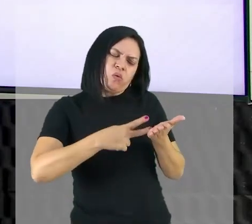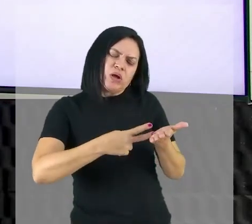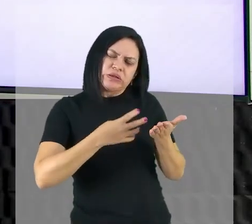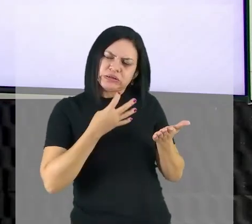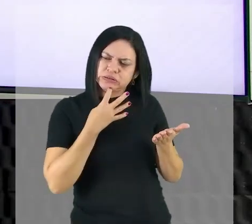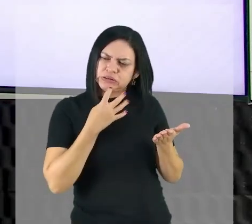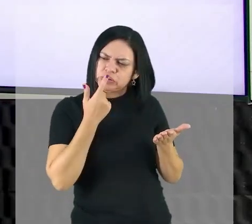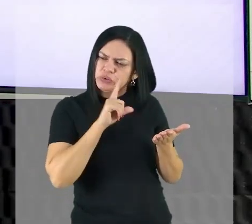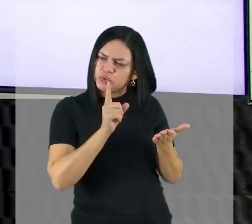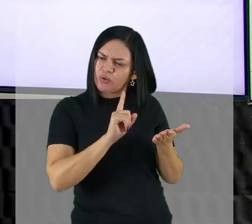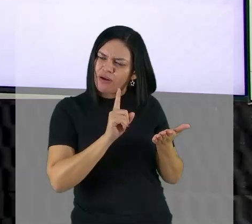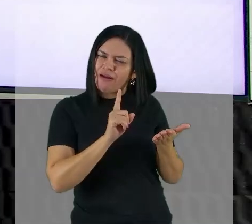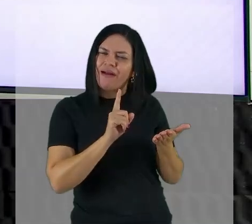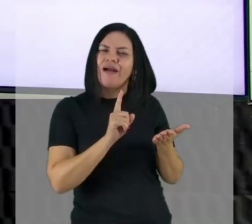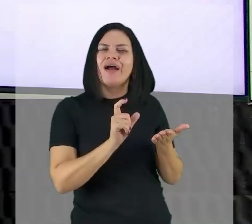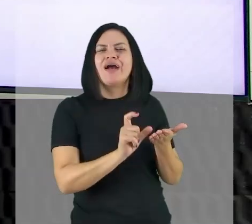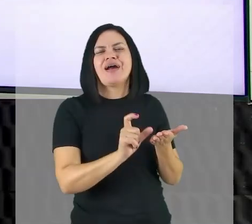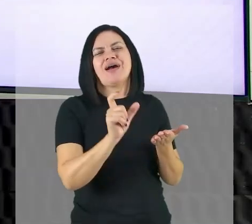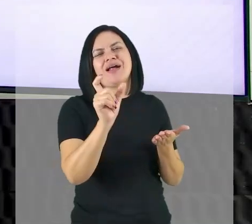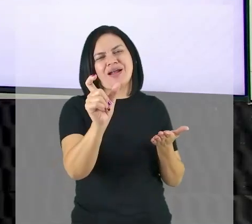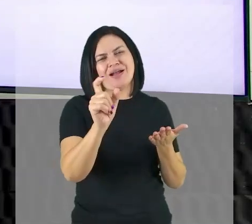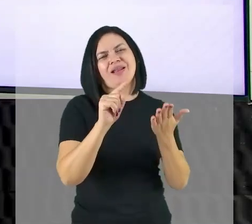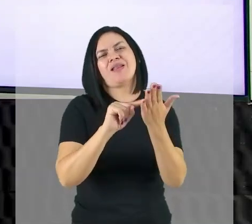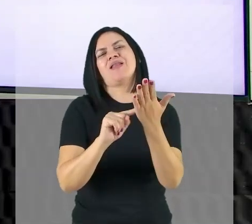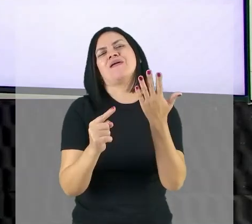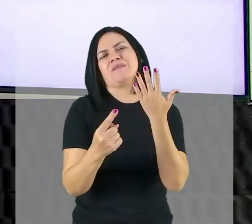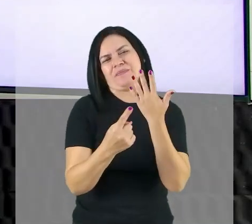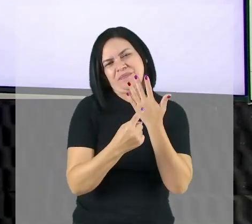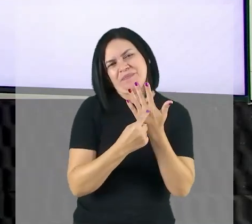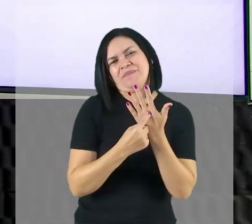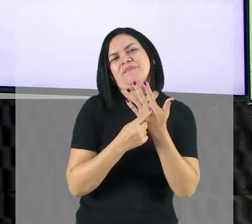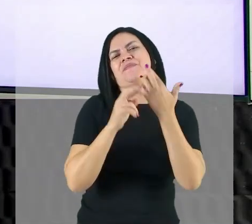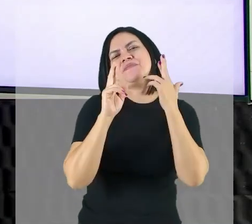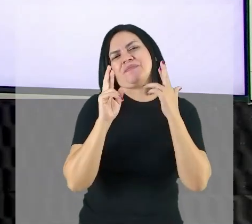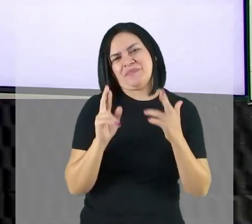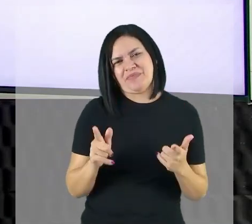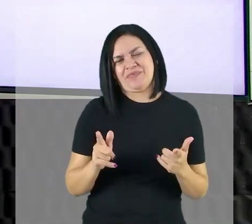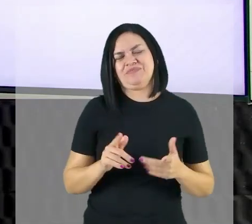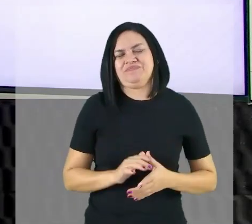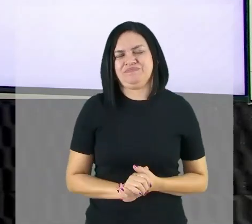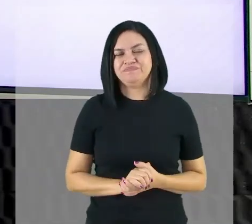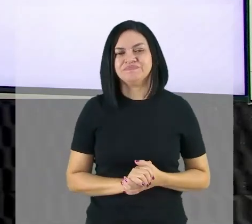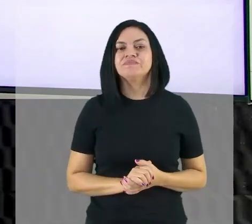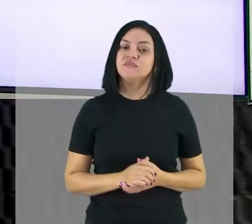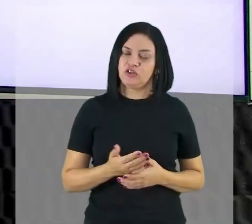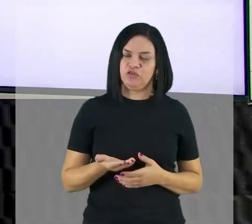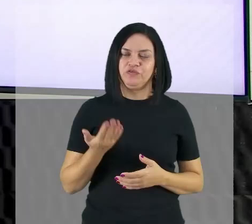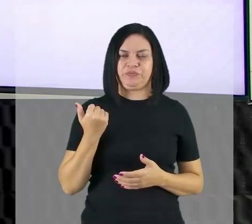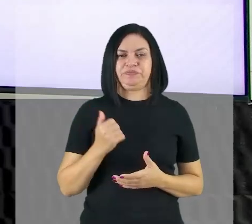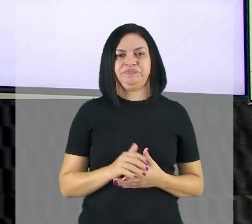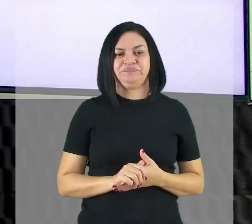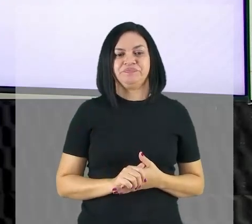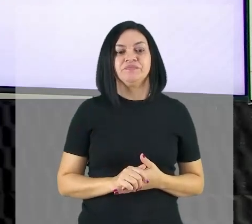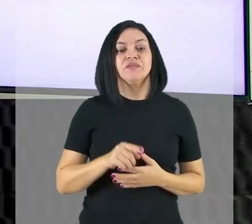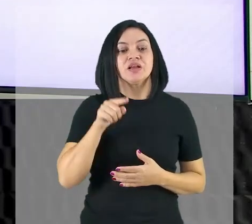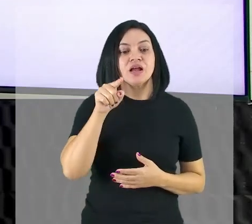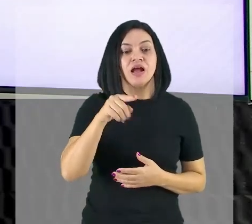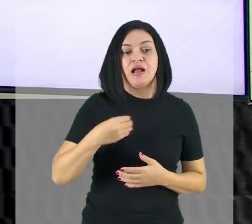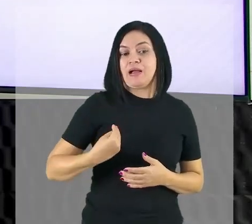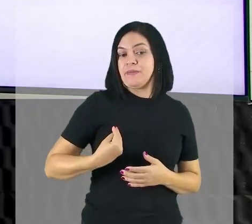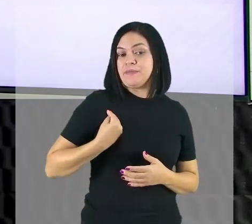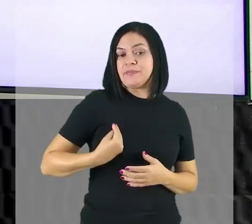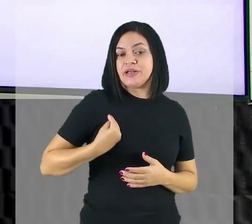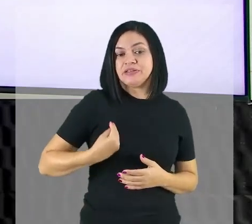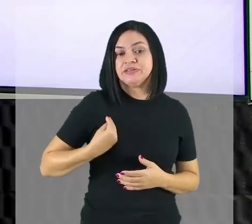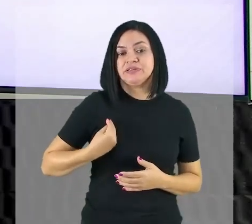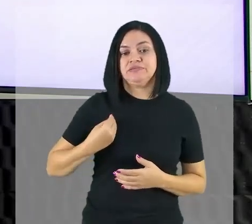significado, provavelmente aquela palavra está sendo usada em um outro contexto, tá? Com outro significado. Então, vamos lá. A presença de